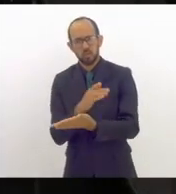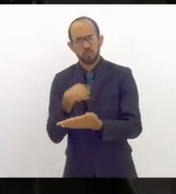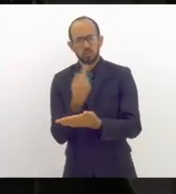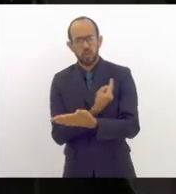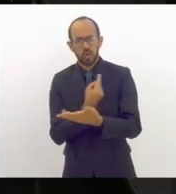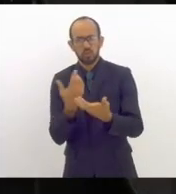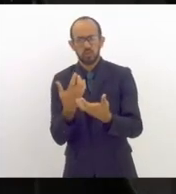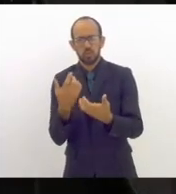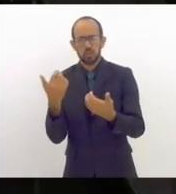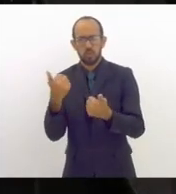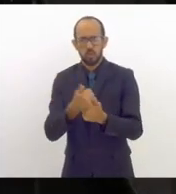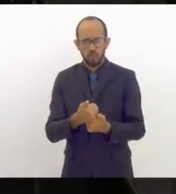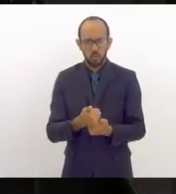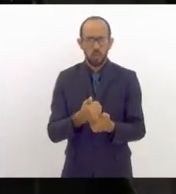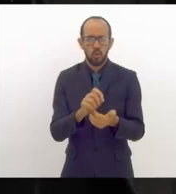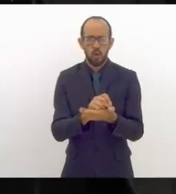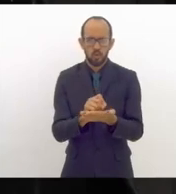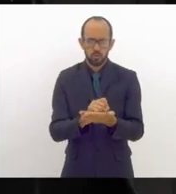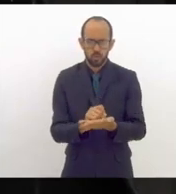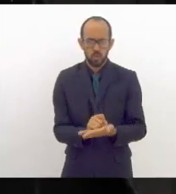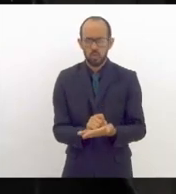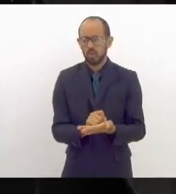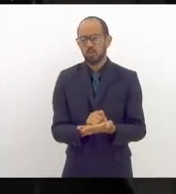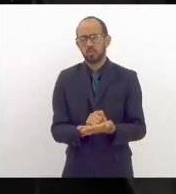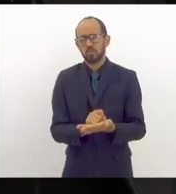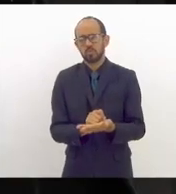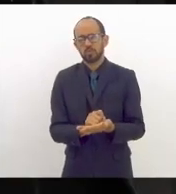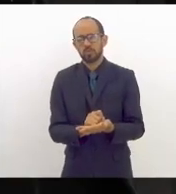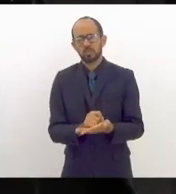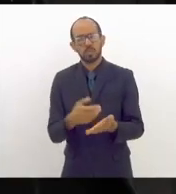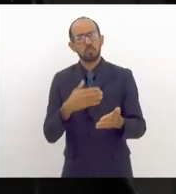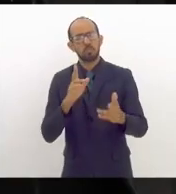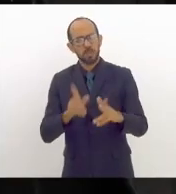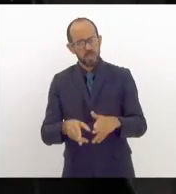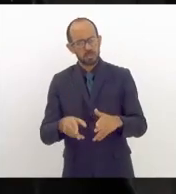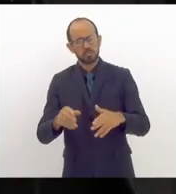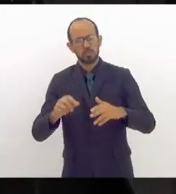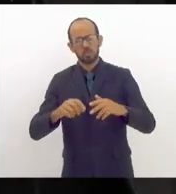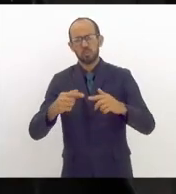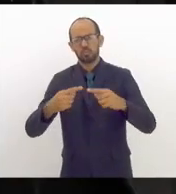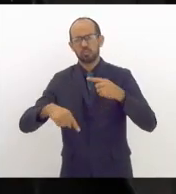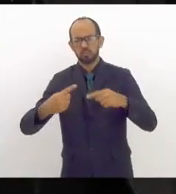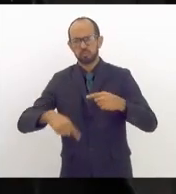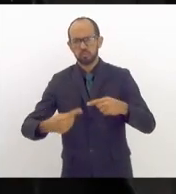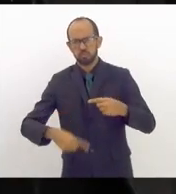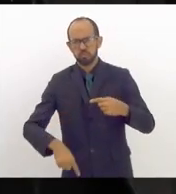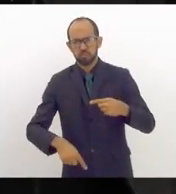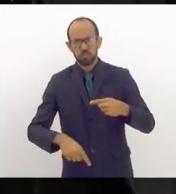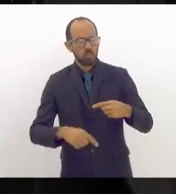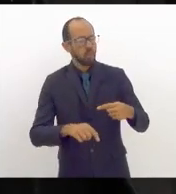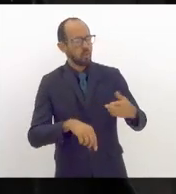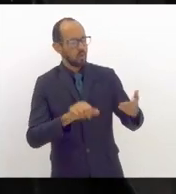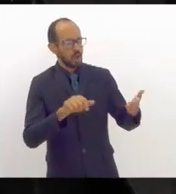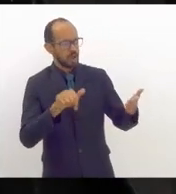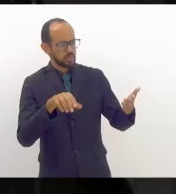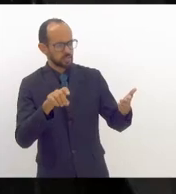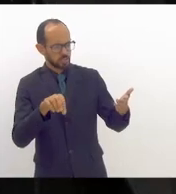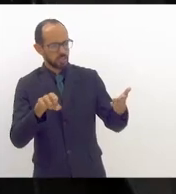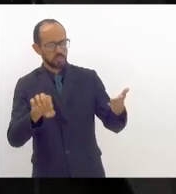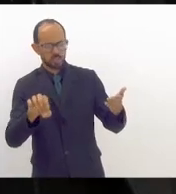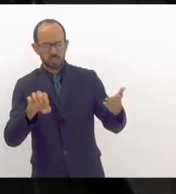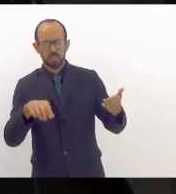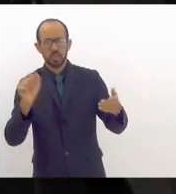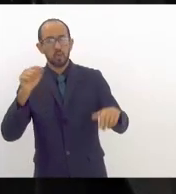projeto independentemente até de divergências que tive tenho o senhor Alexandre de Moraes e vários